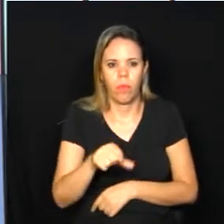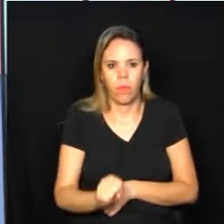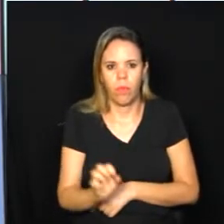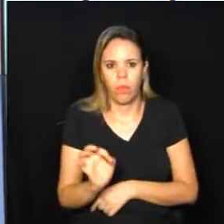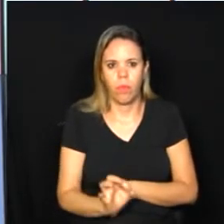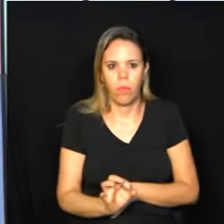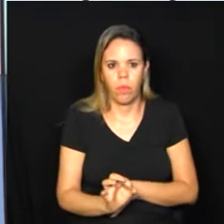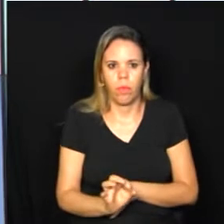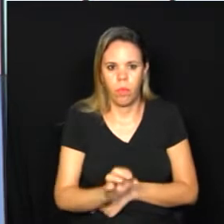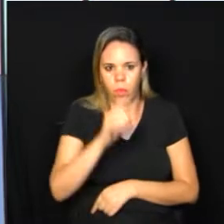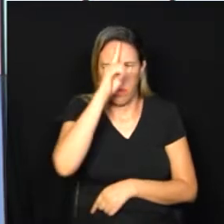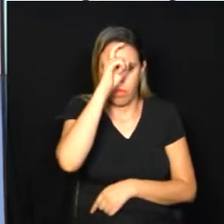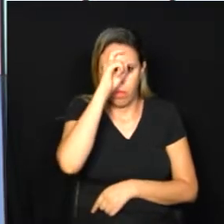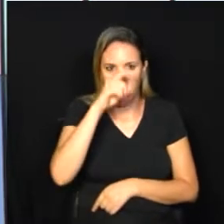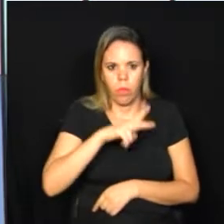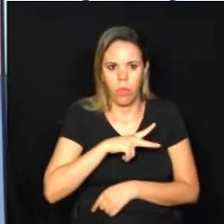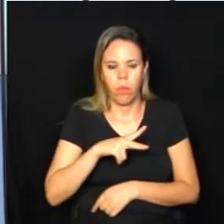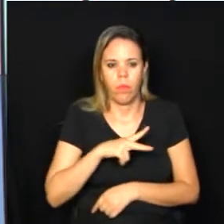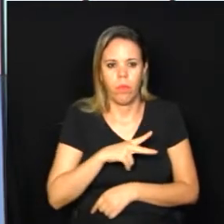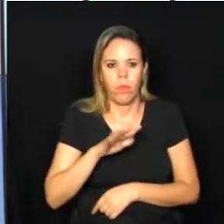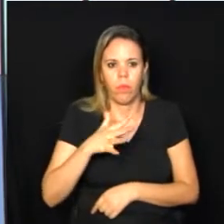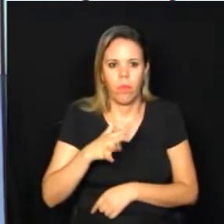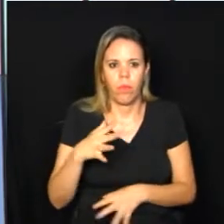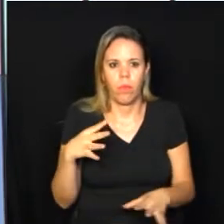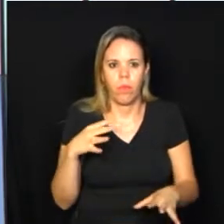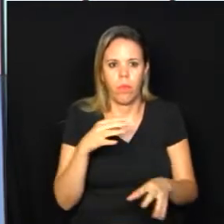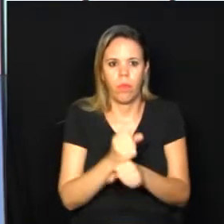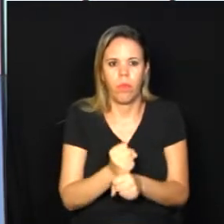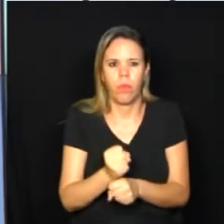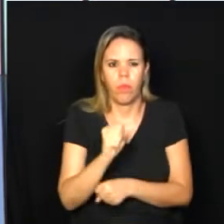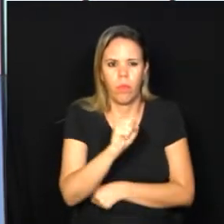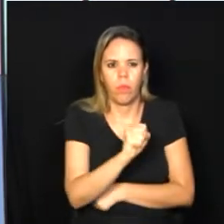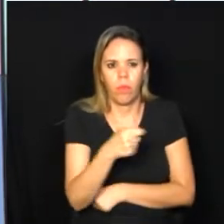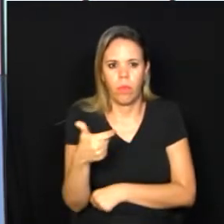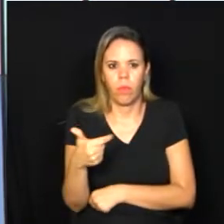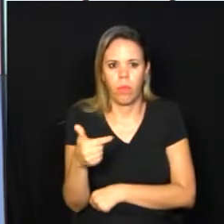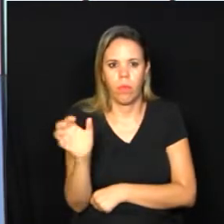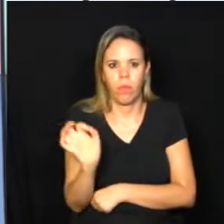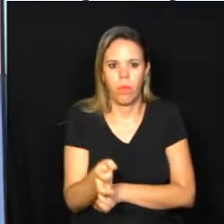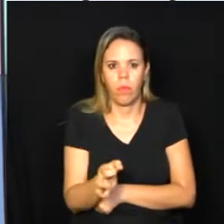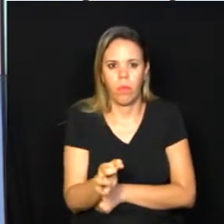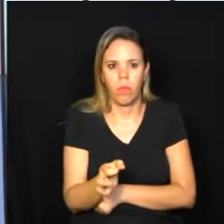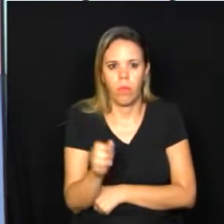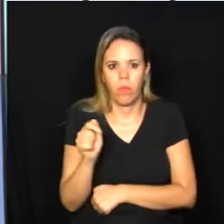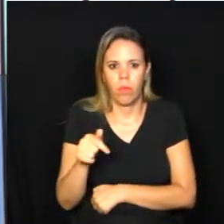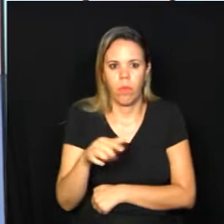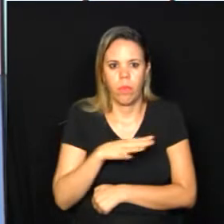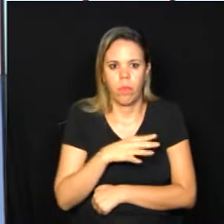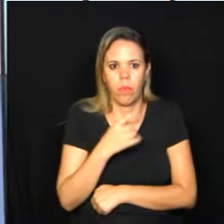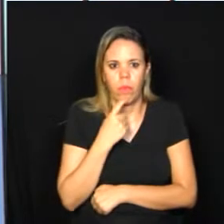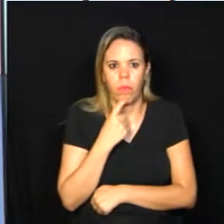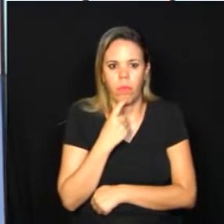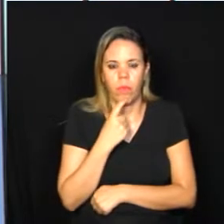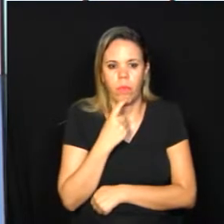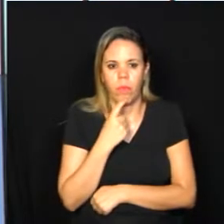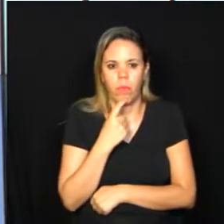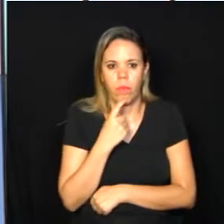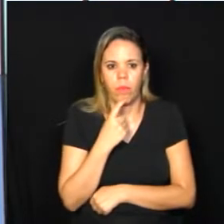nos hospitais privados, uma média total de 82% aqui na cidade de